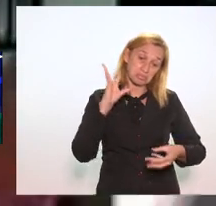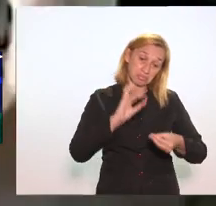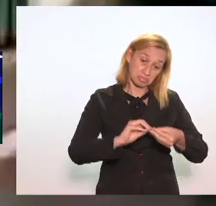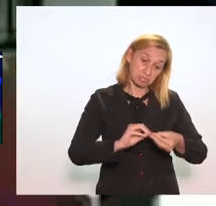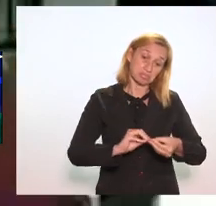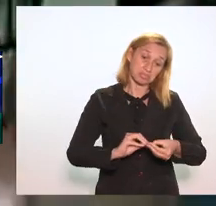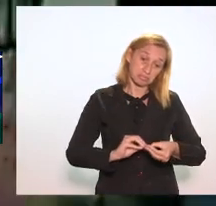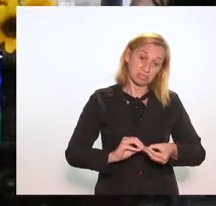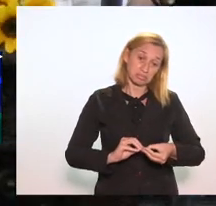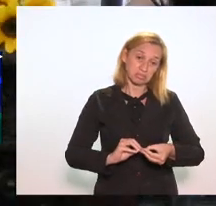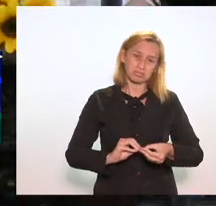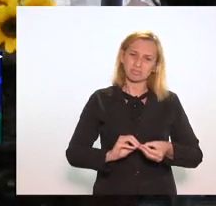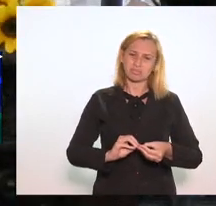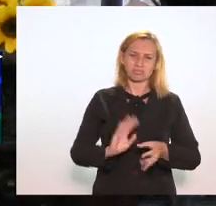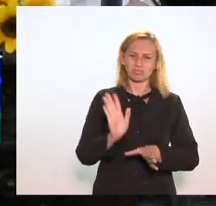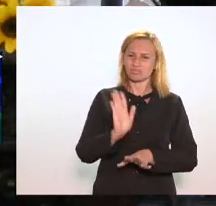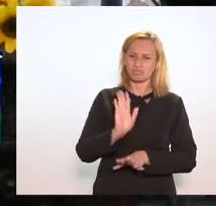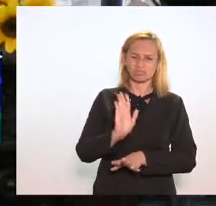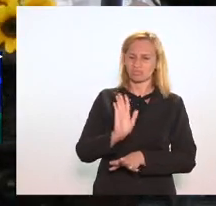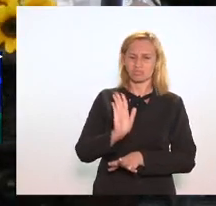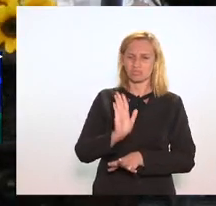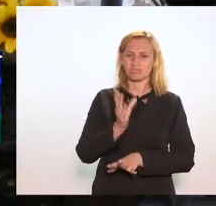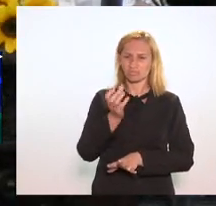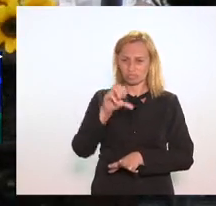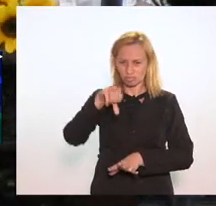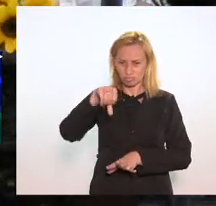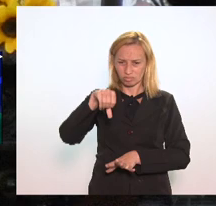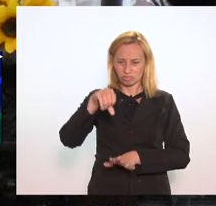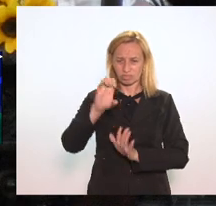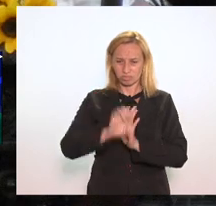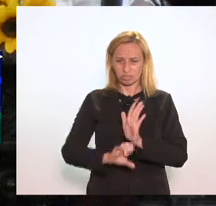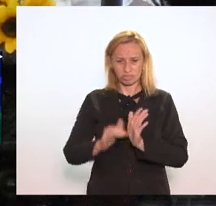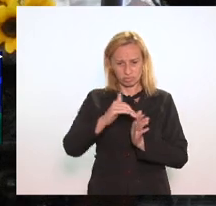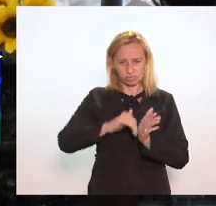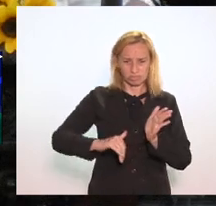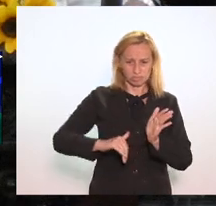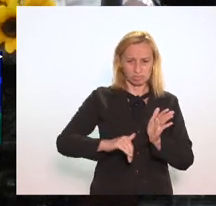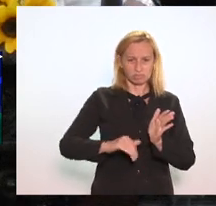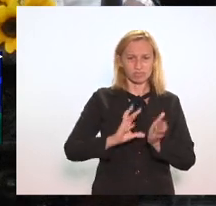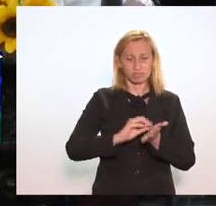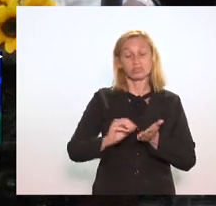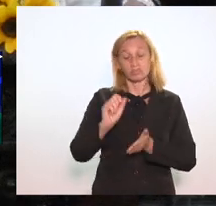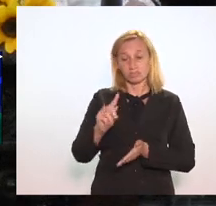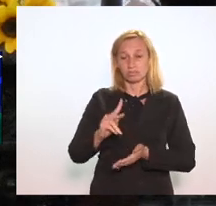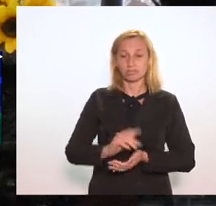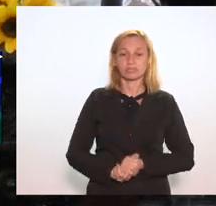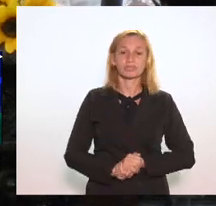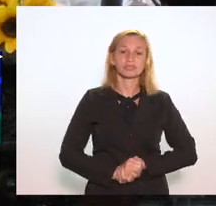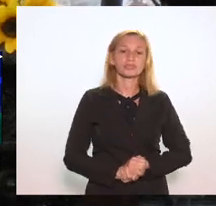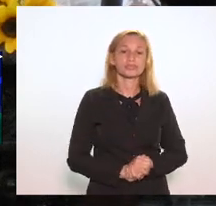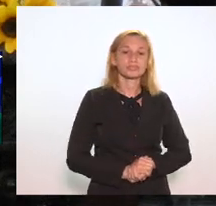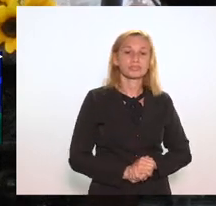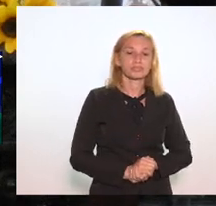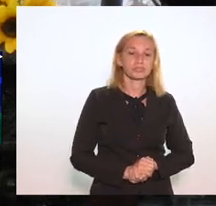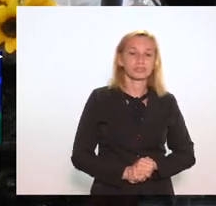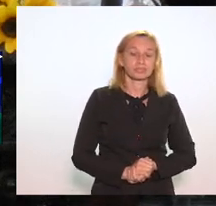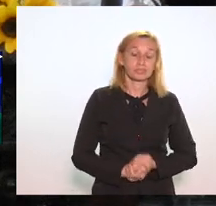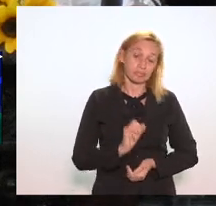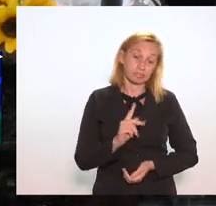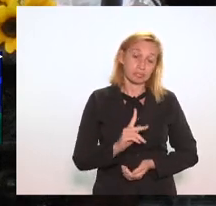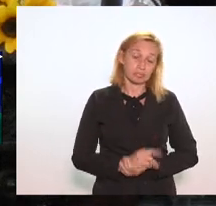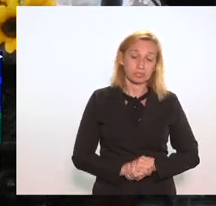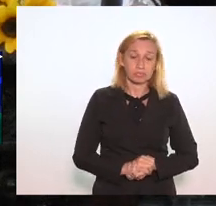incorporar isso ao só 9 - vamos tirar de pauta volta a vapor essa depois do feriado